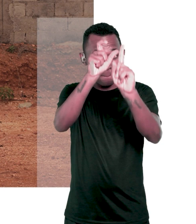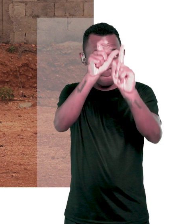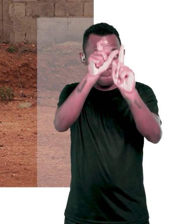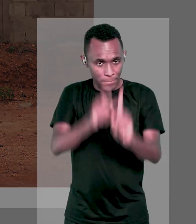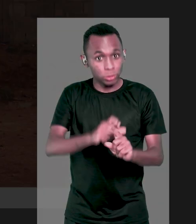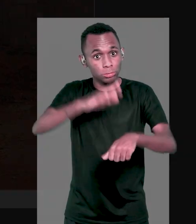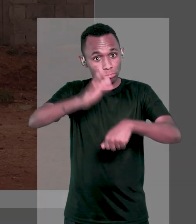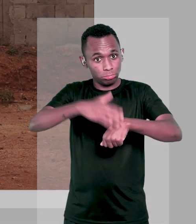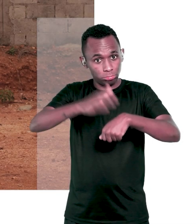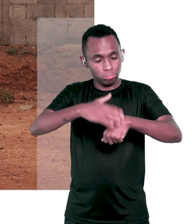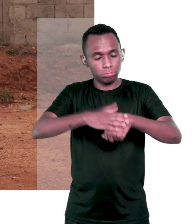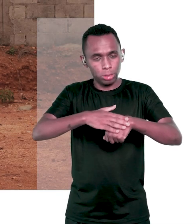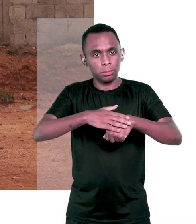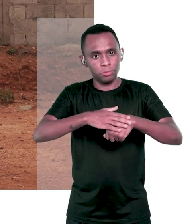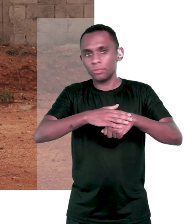uma casa.